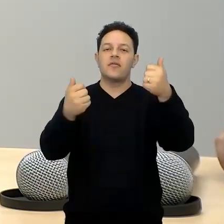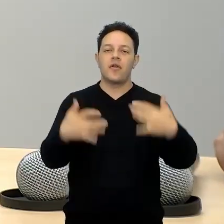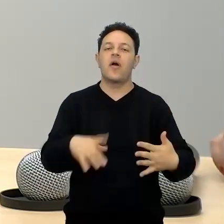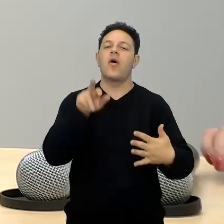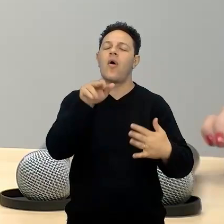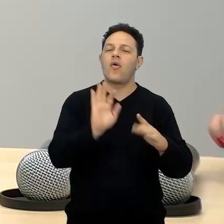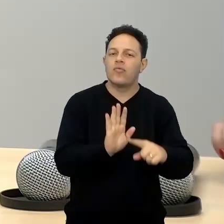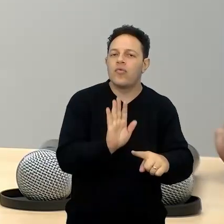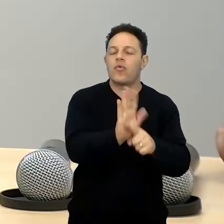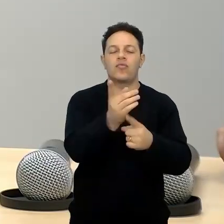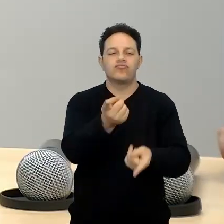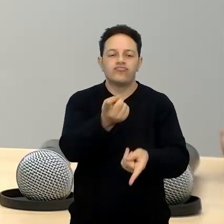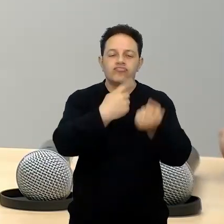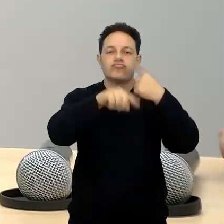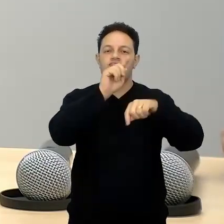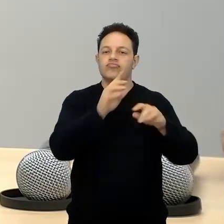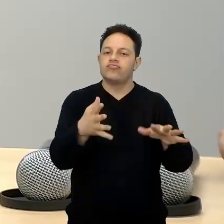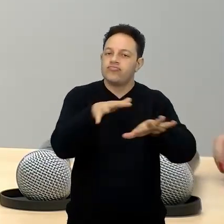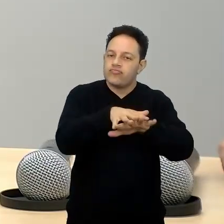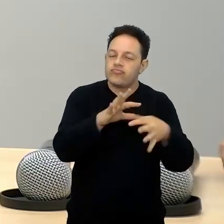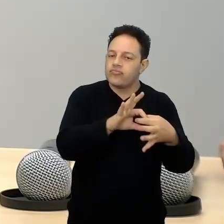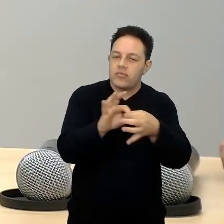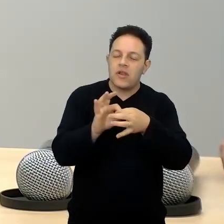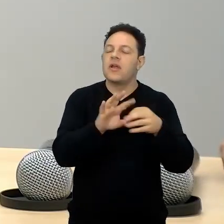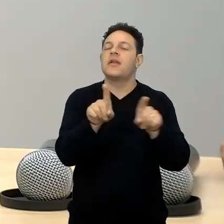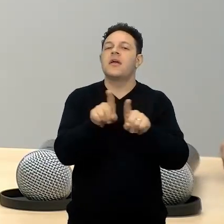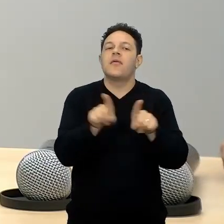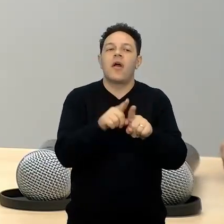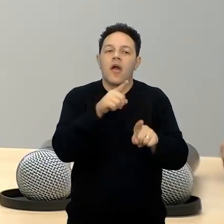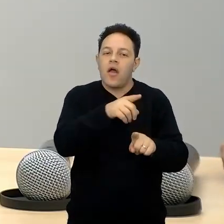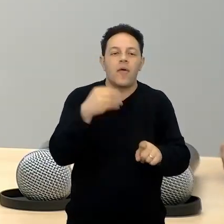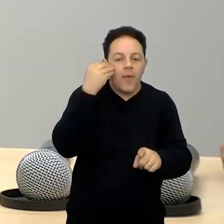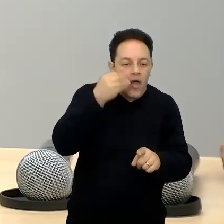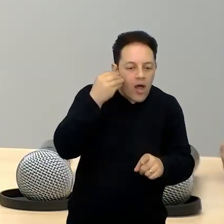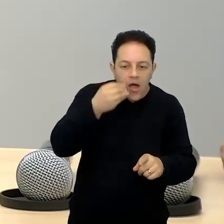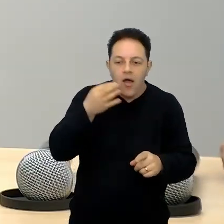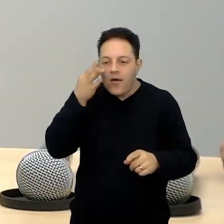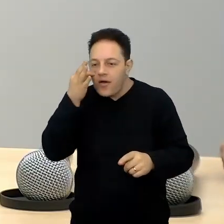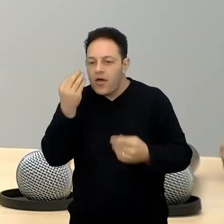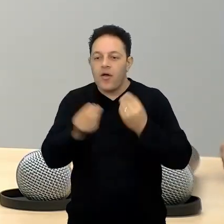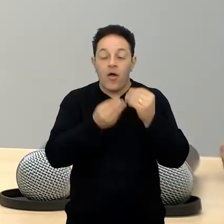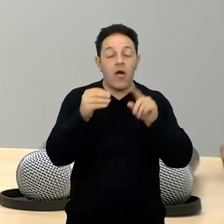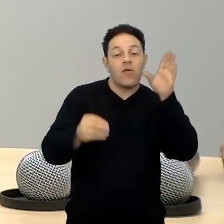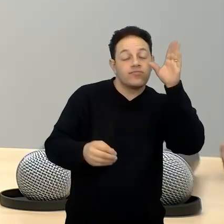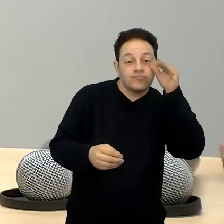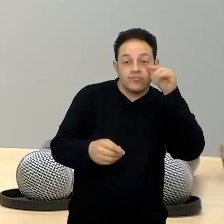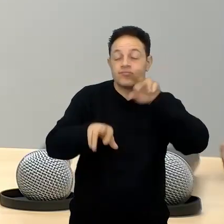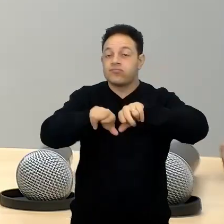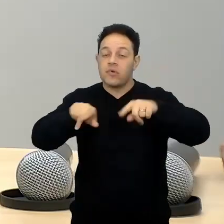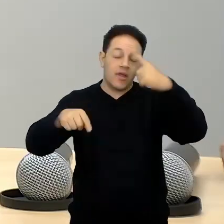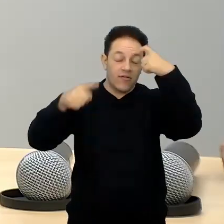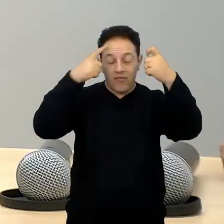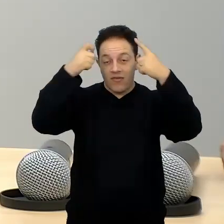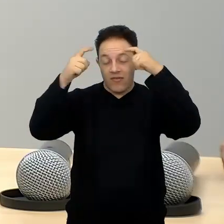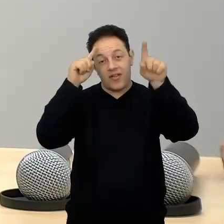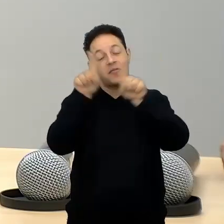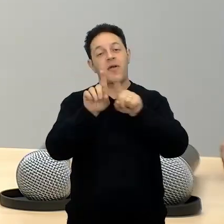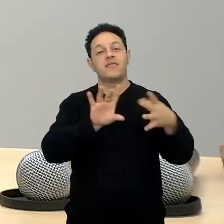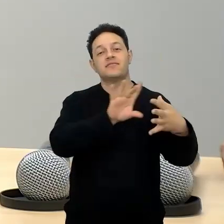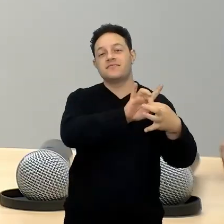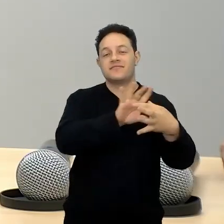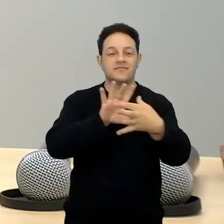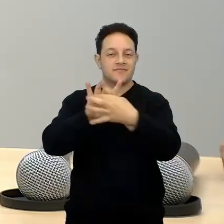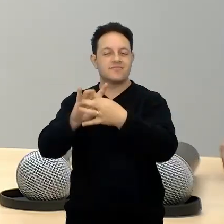desenvolvimento integral, criatividade e vivência, curiosidade, criatividade e conexão